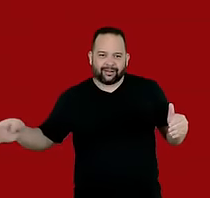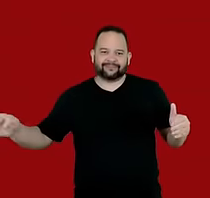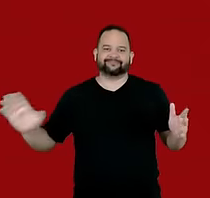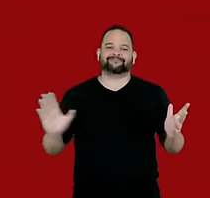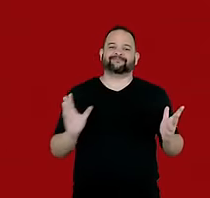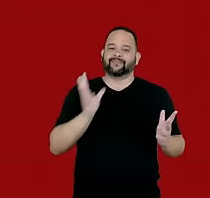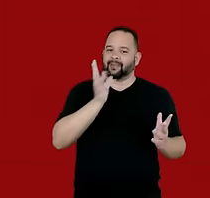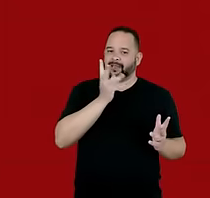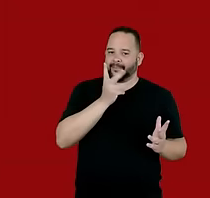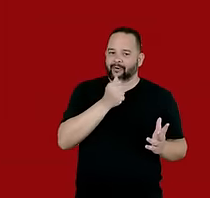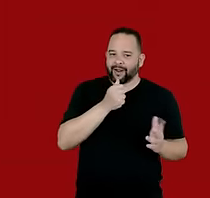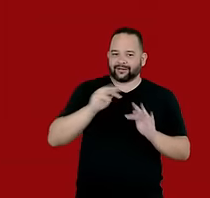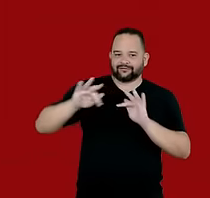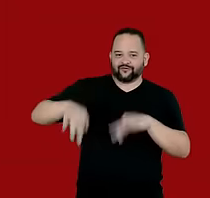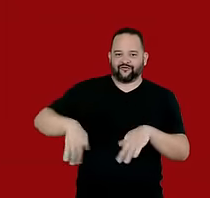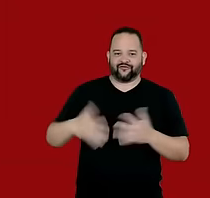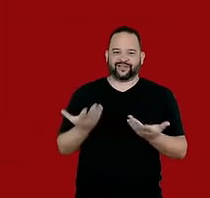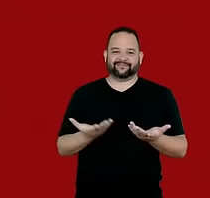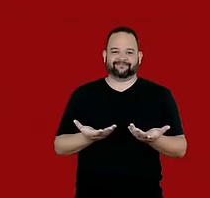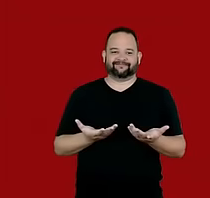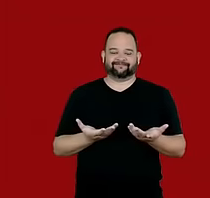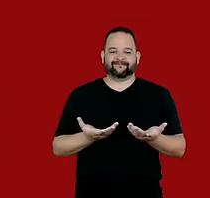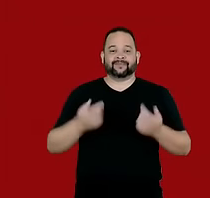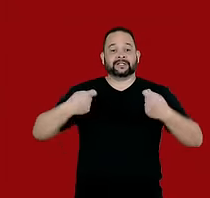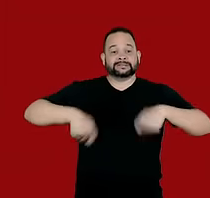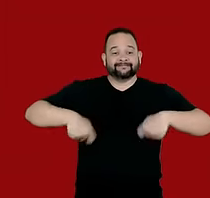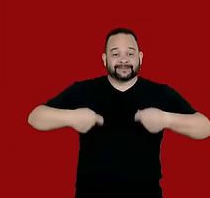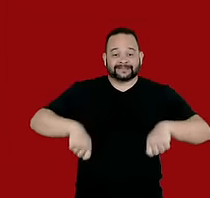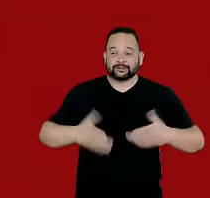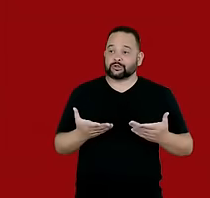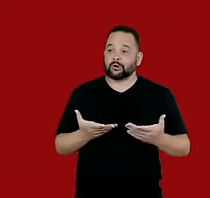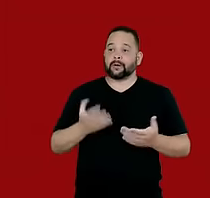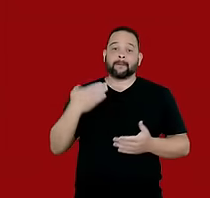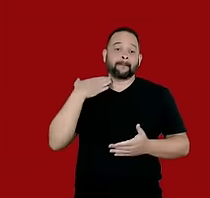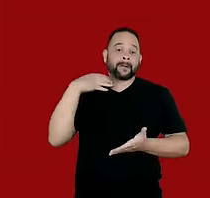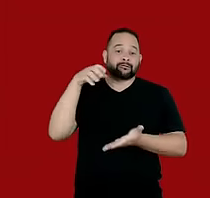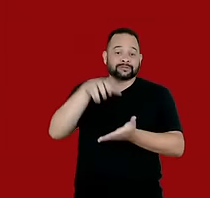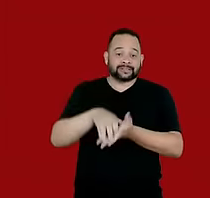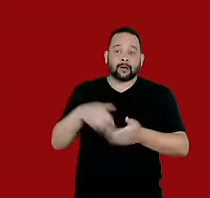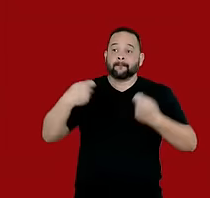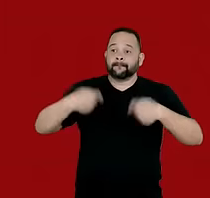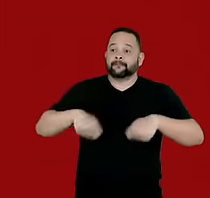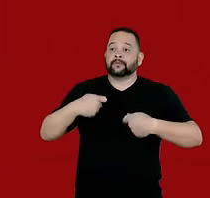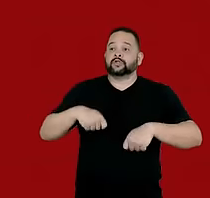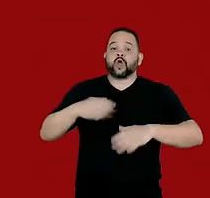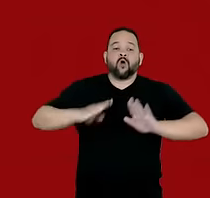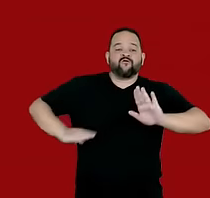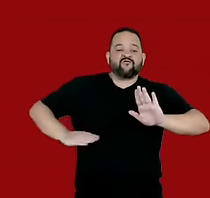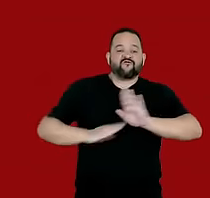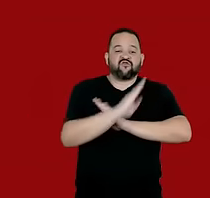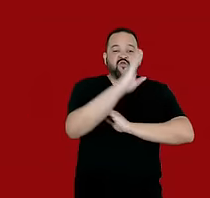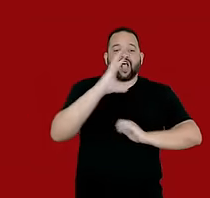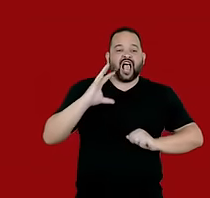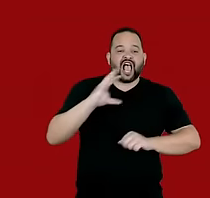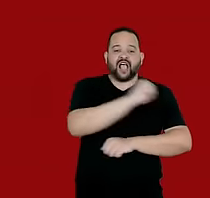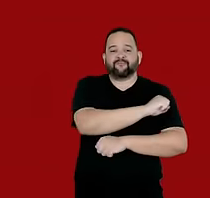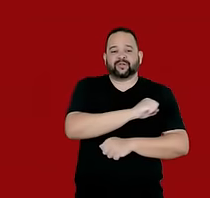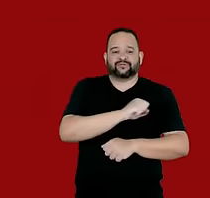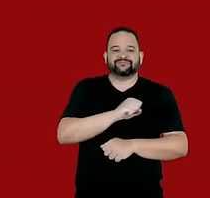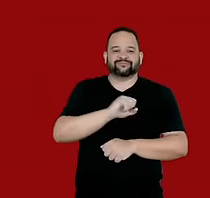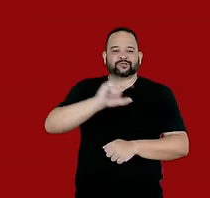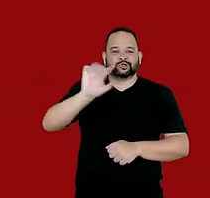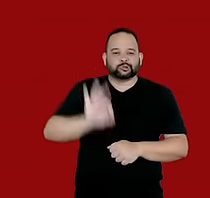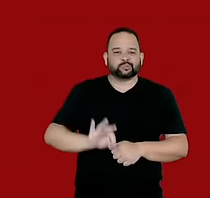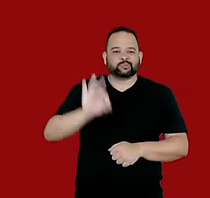centrais tiveram que subir a taxa de juros de forma abrupta e agressivamente né então a gente viu aqui o Brasil saindo taxa de 2%